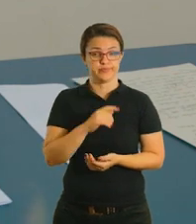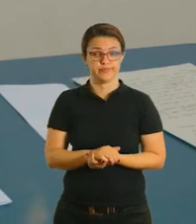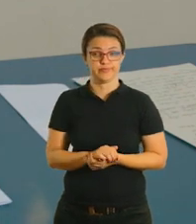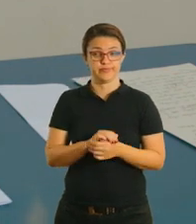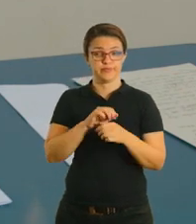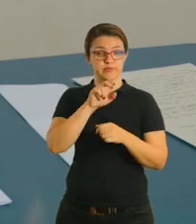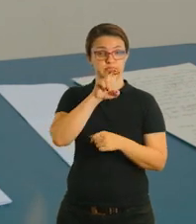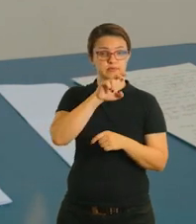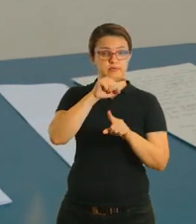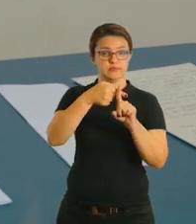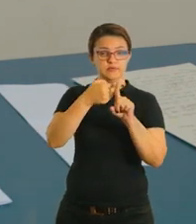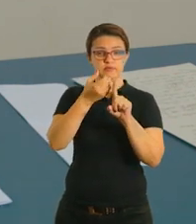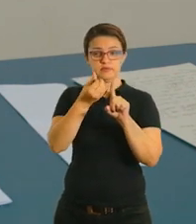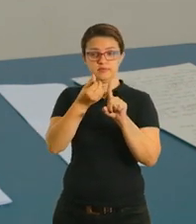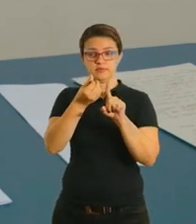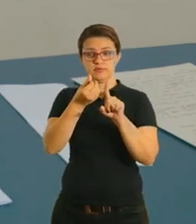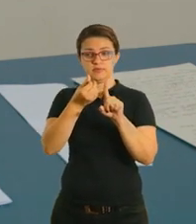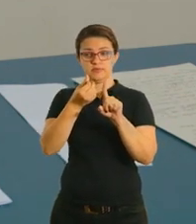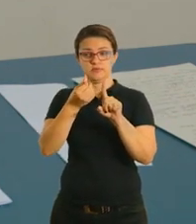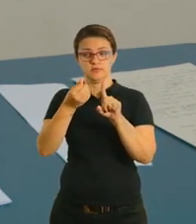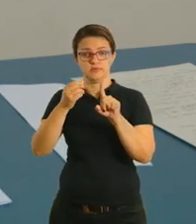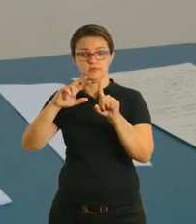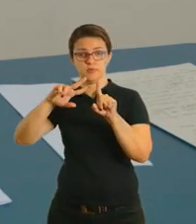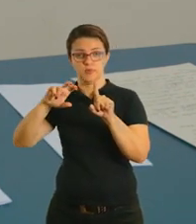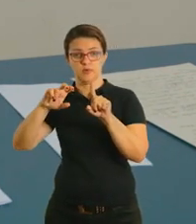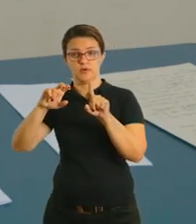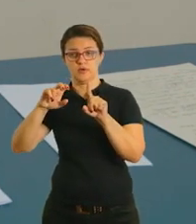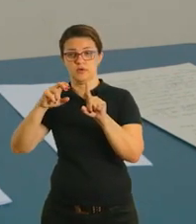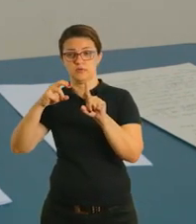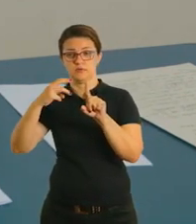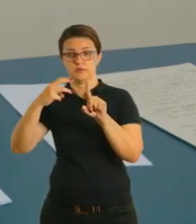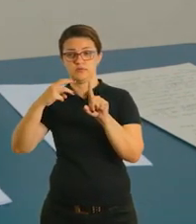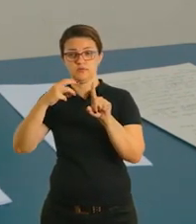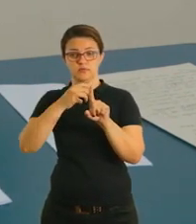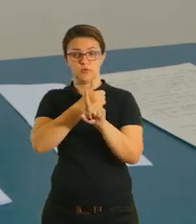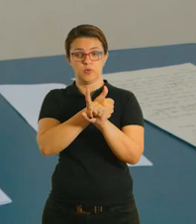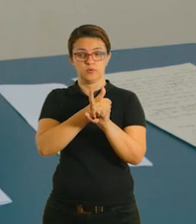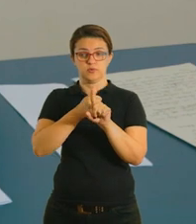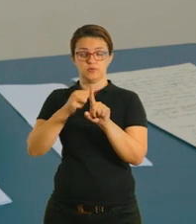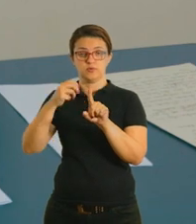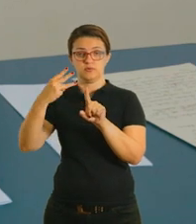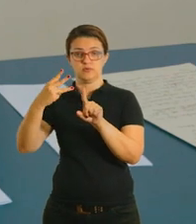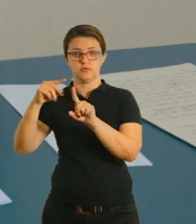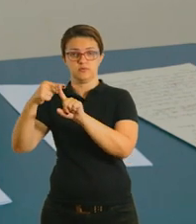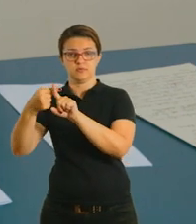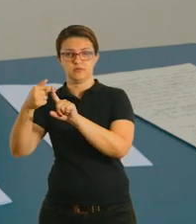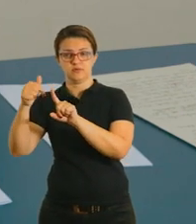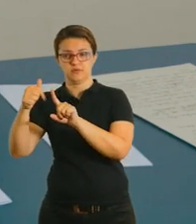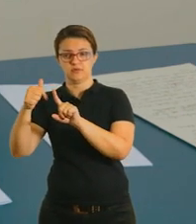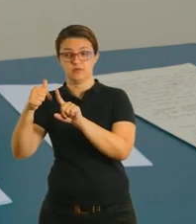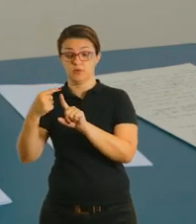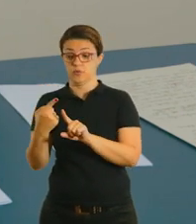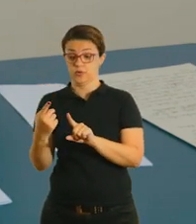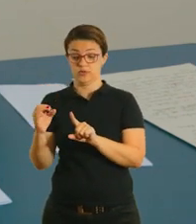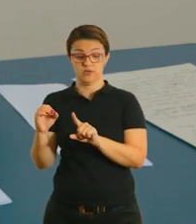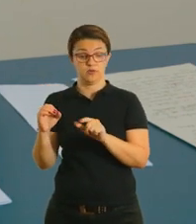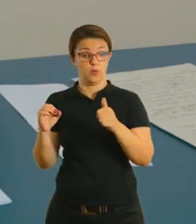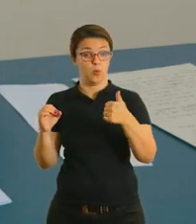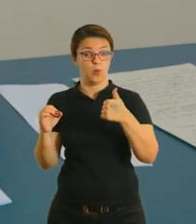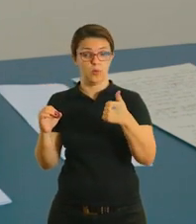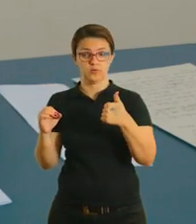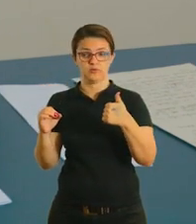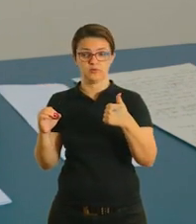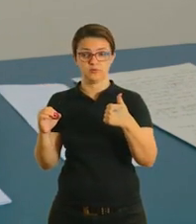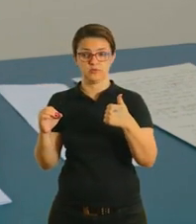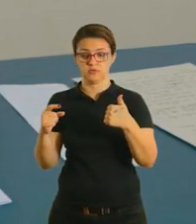primeiro cálculo, eu tenho 5 mais 6, igual a 11. Depois eu tenho 3 mais 7, que é igual a 10. Então, eu vou ter que escolher entre